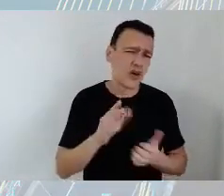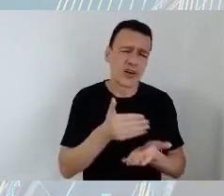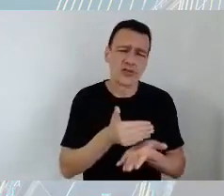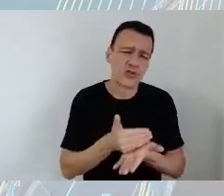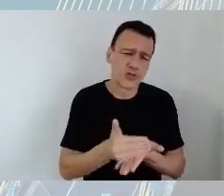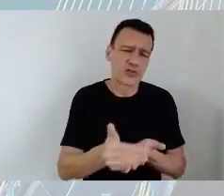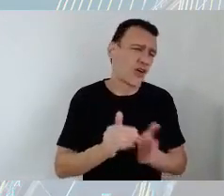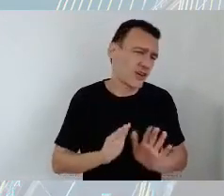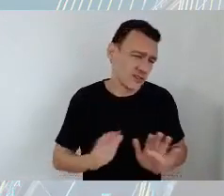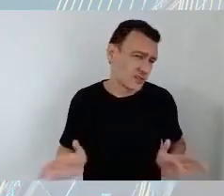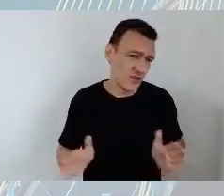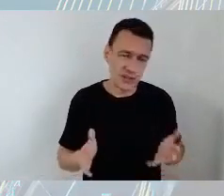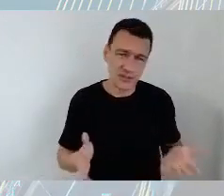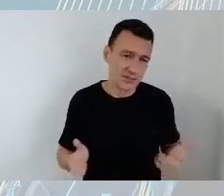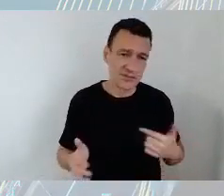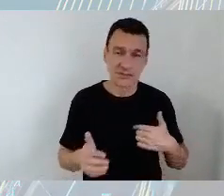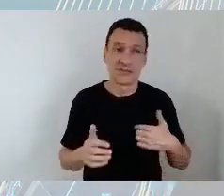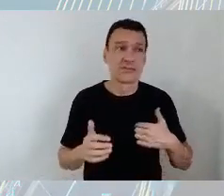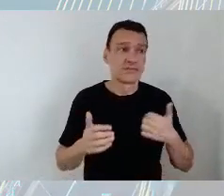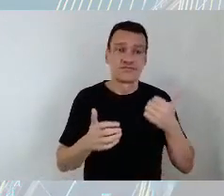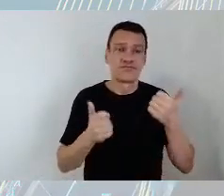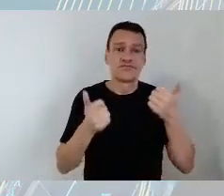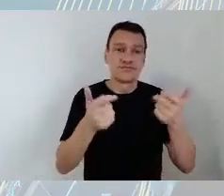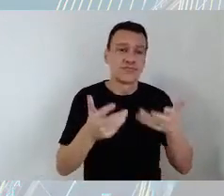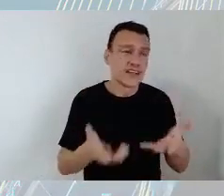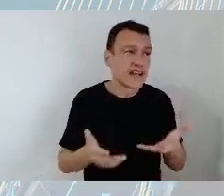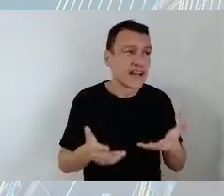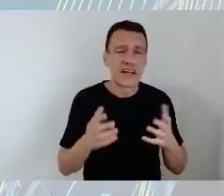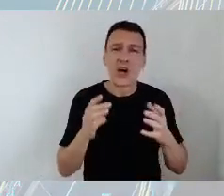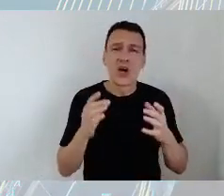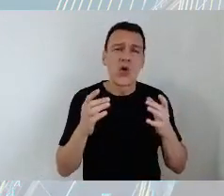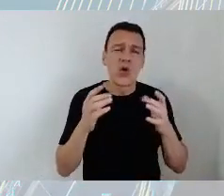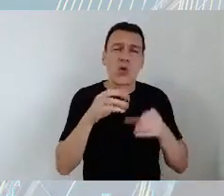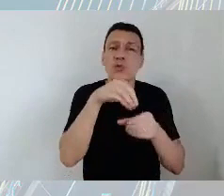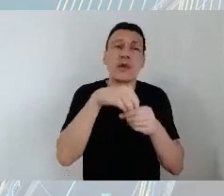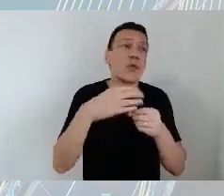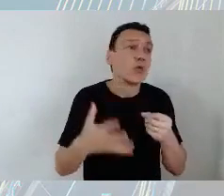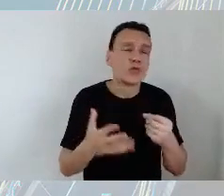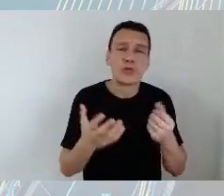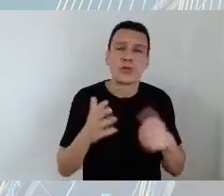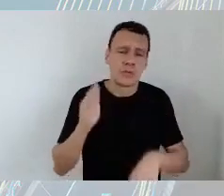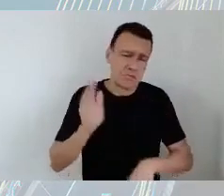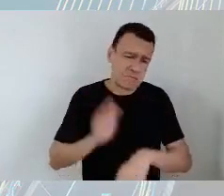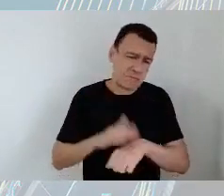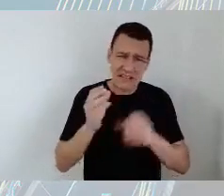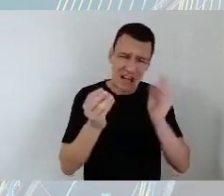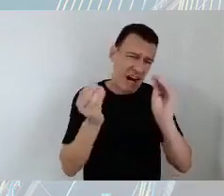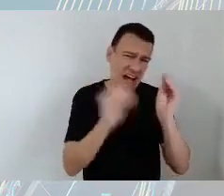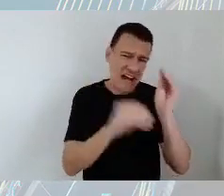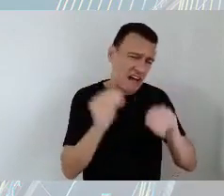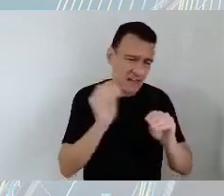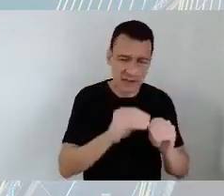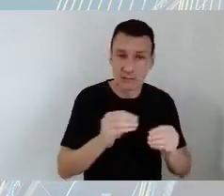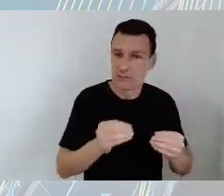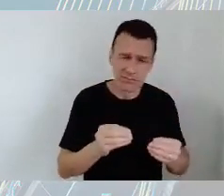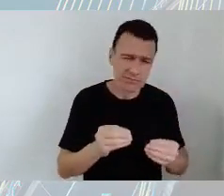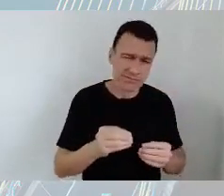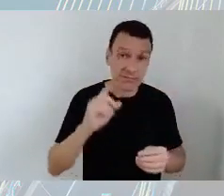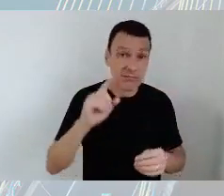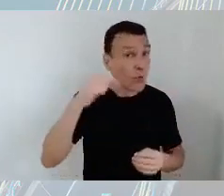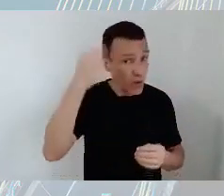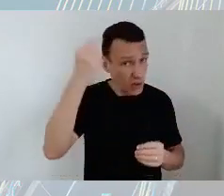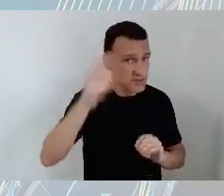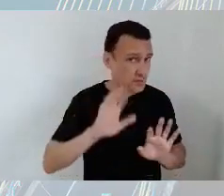colocar conteúdo massivo dentro do ChatGPT, vai ficar para uma próxima. Mas acho que já vale a pena para começar a testar e ver qual